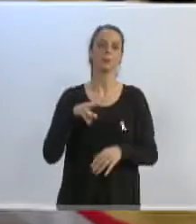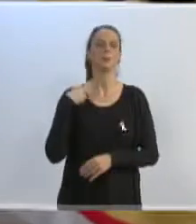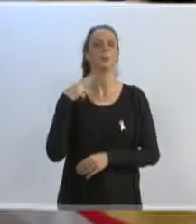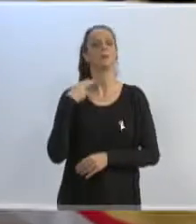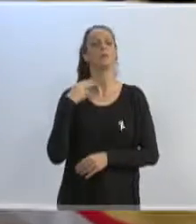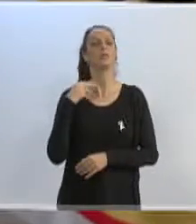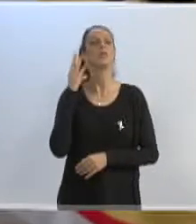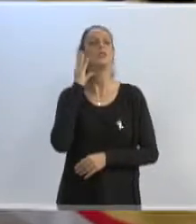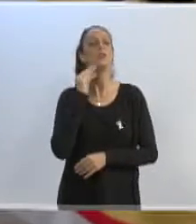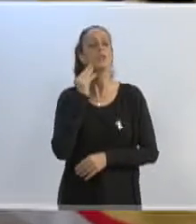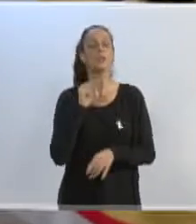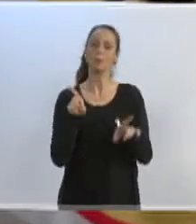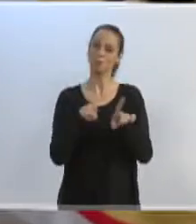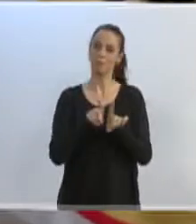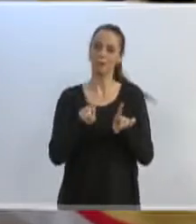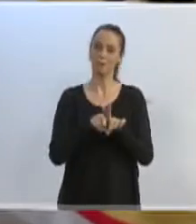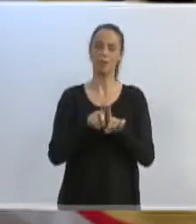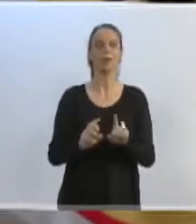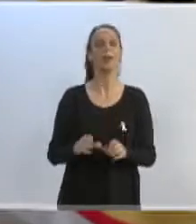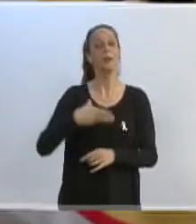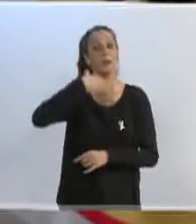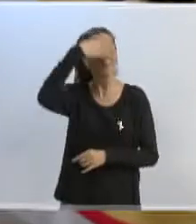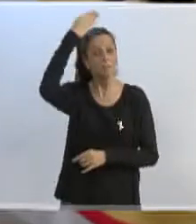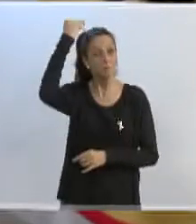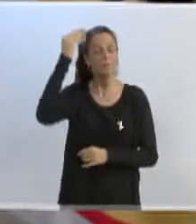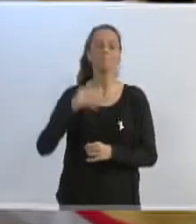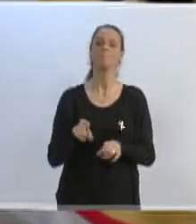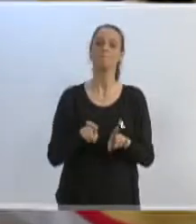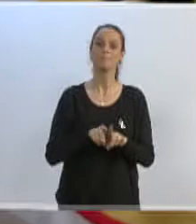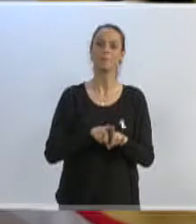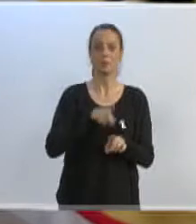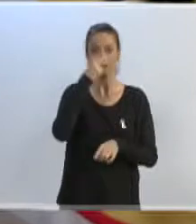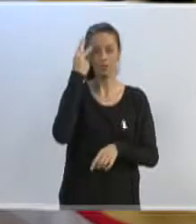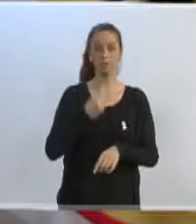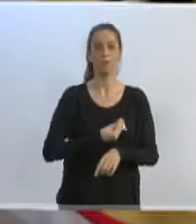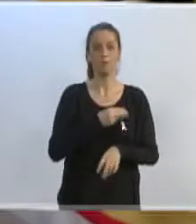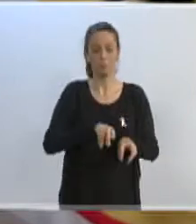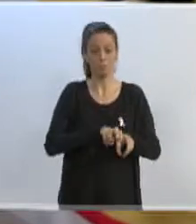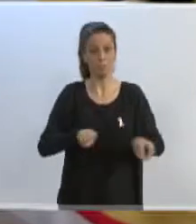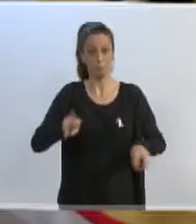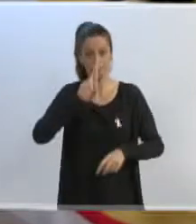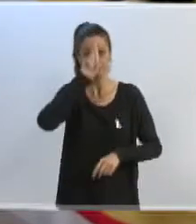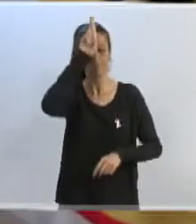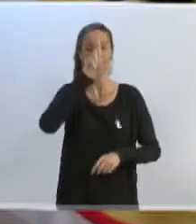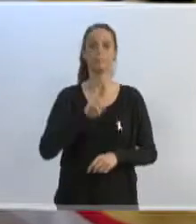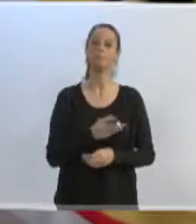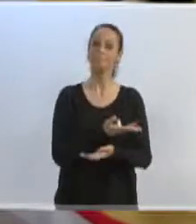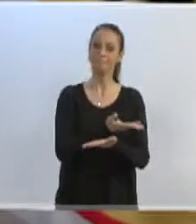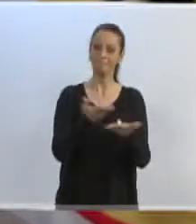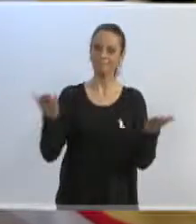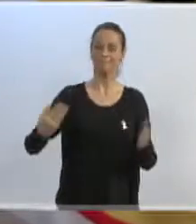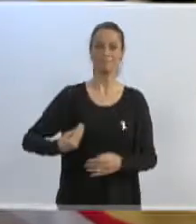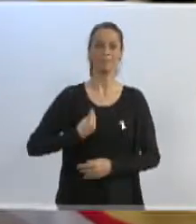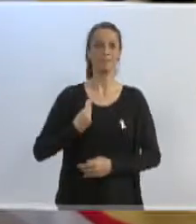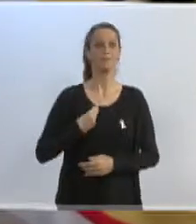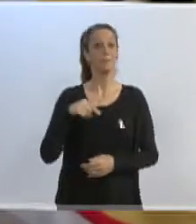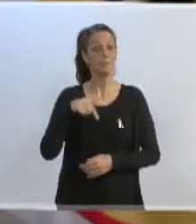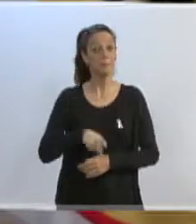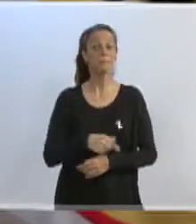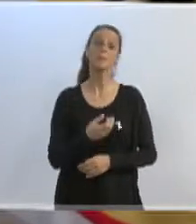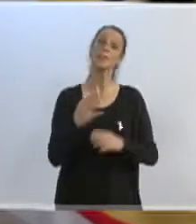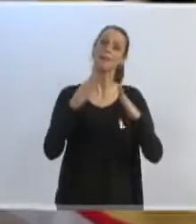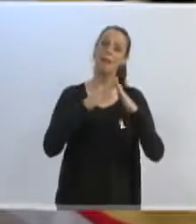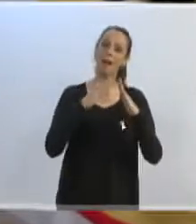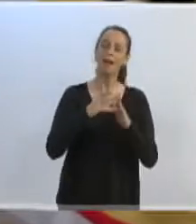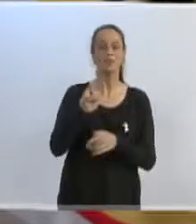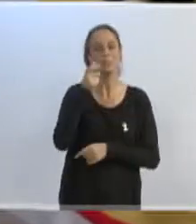grande parceiro, o vereador Alexandre Caminha, demais membros da mesa diretora, senhores que estão aqui nessa casa, que nos assistem em casa,